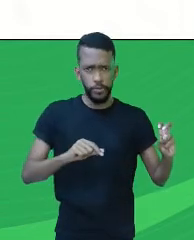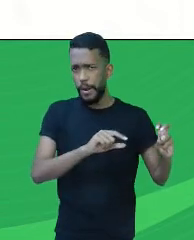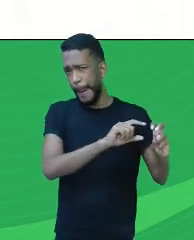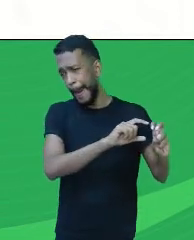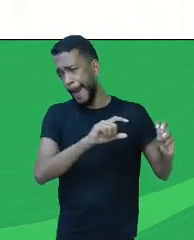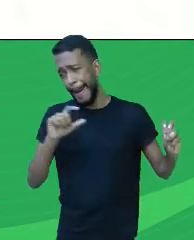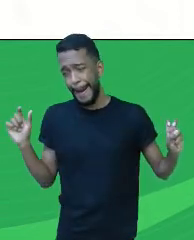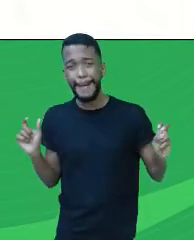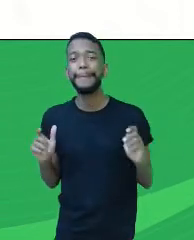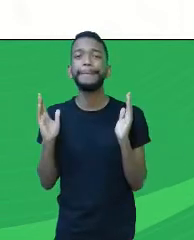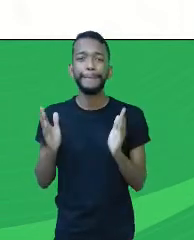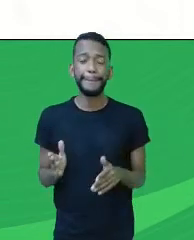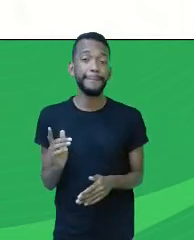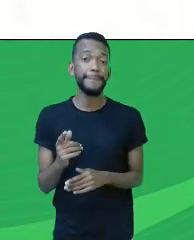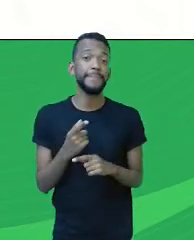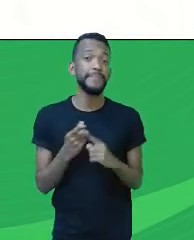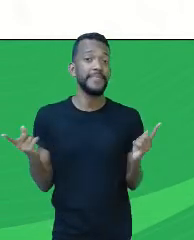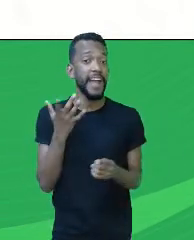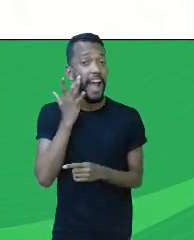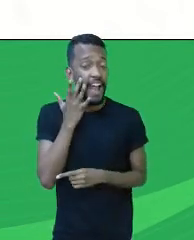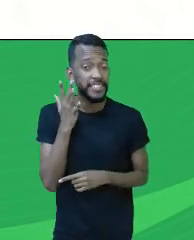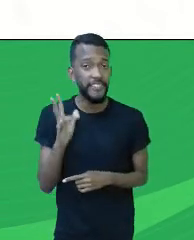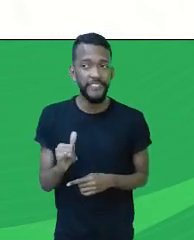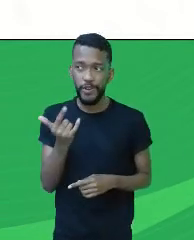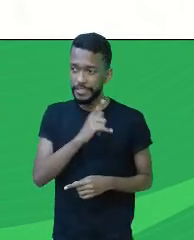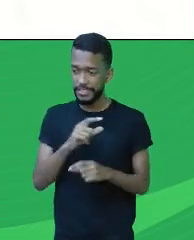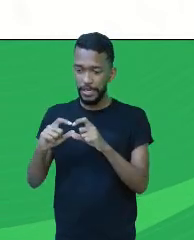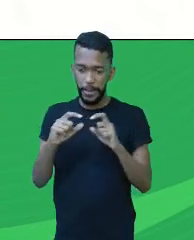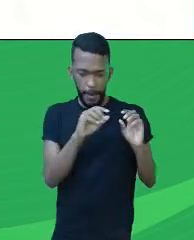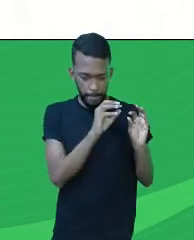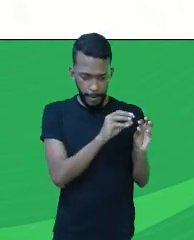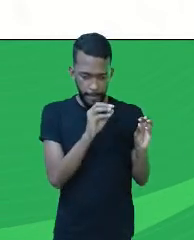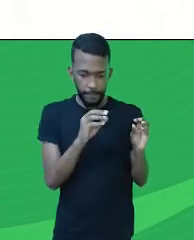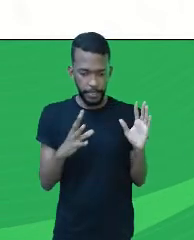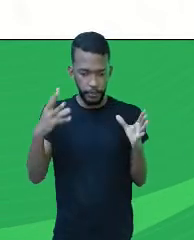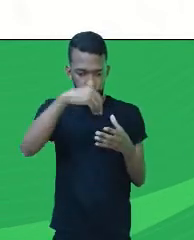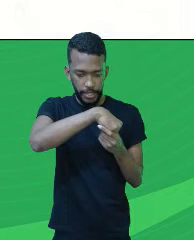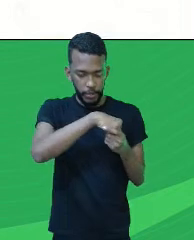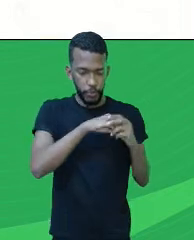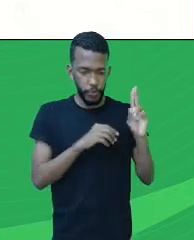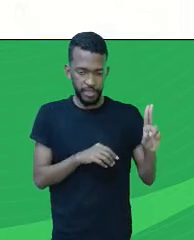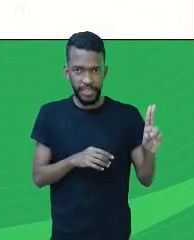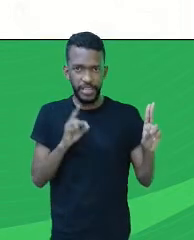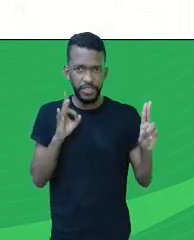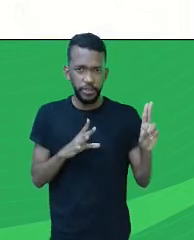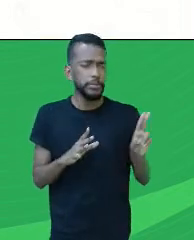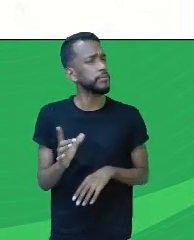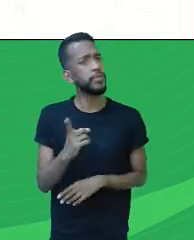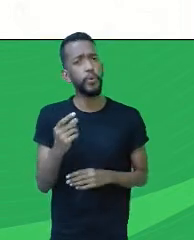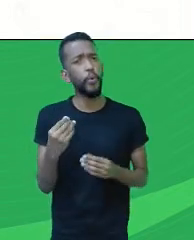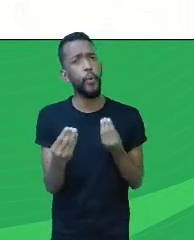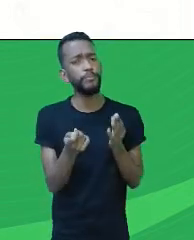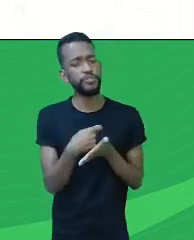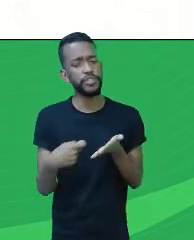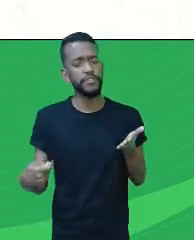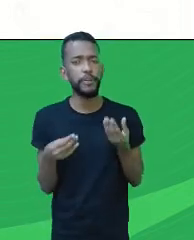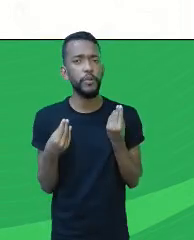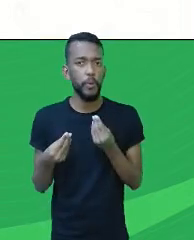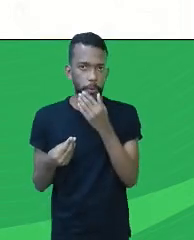E aí, será que nós vamos colocá-lo todinho assim, na unidade? Será que ele vai ficar assim? Como é que eu escrevo esse